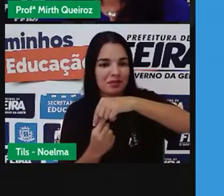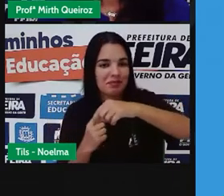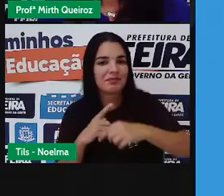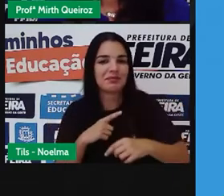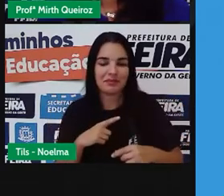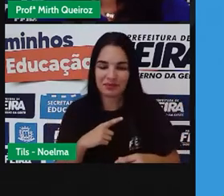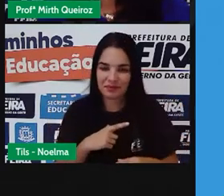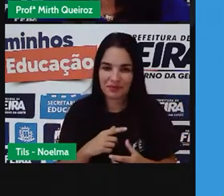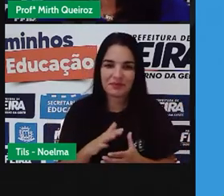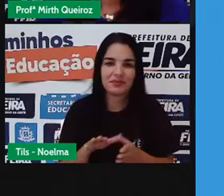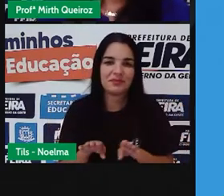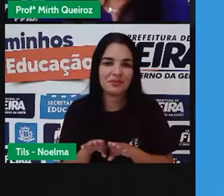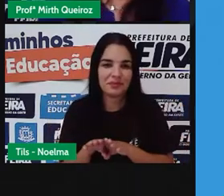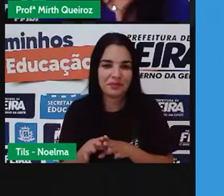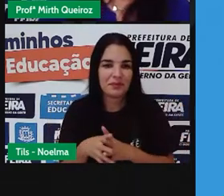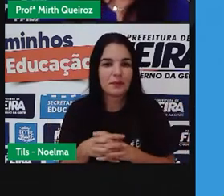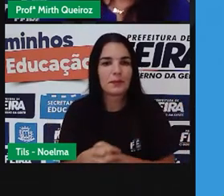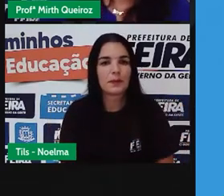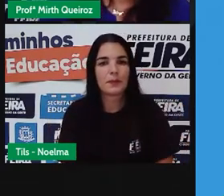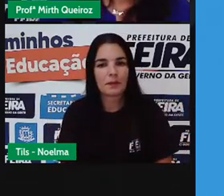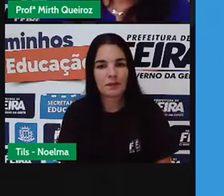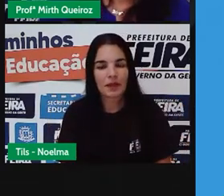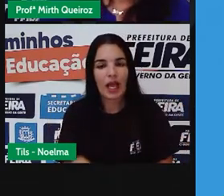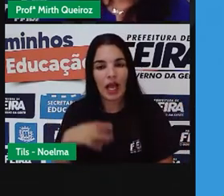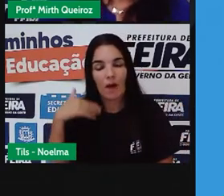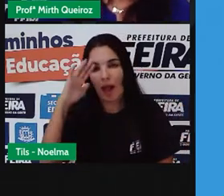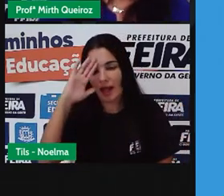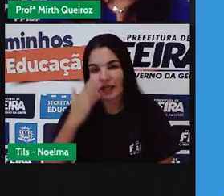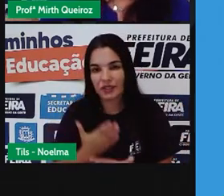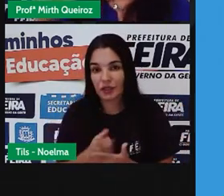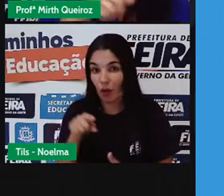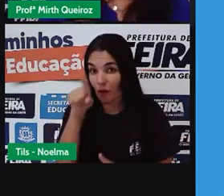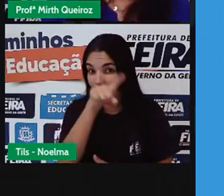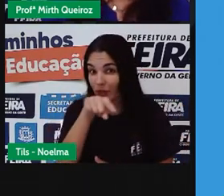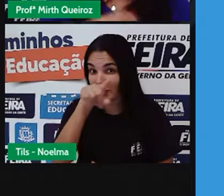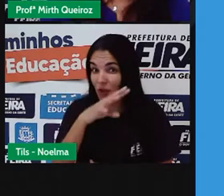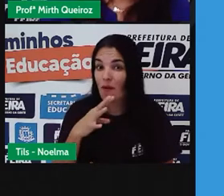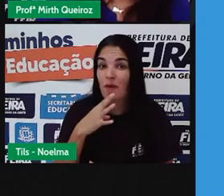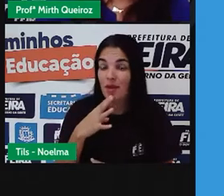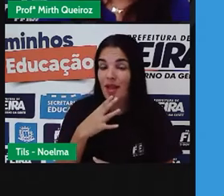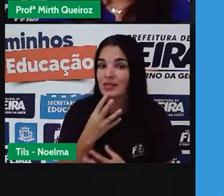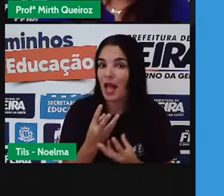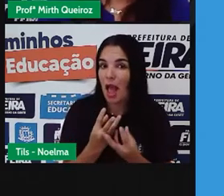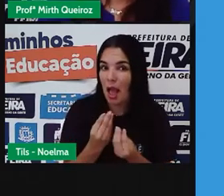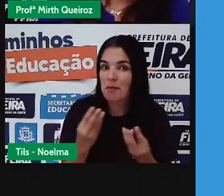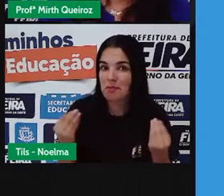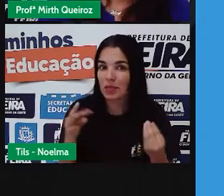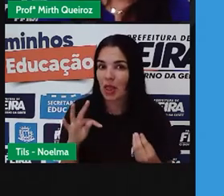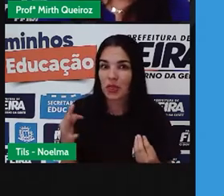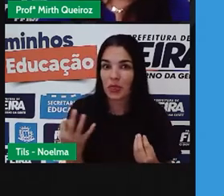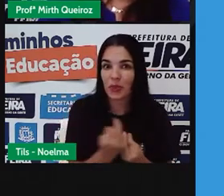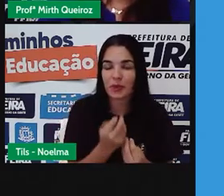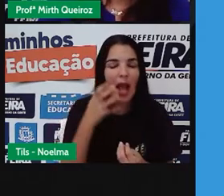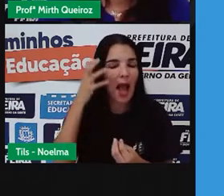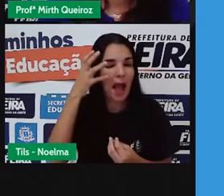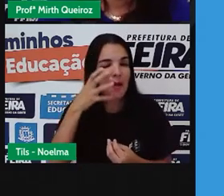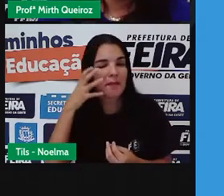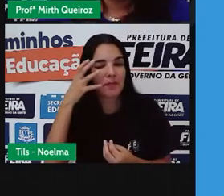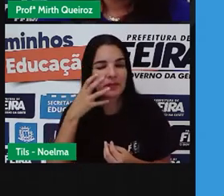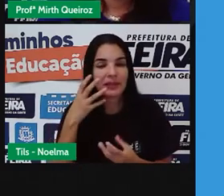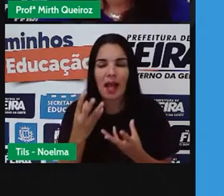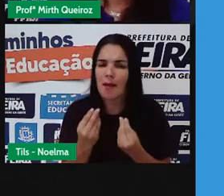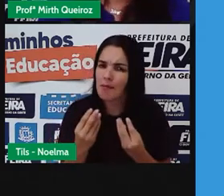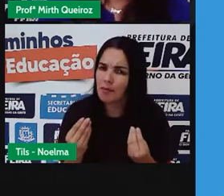volta e meia, vamos dar. Eu acredito que vocês conheçam todas essas músicas aí, que são